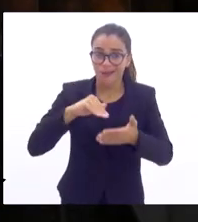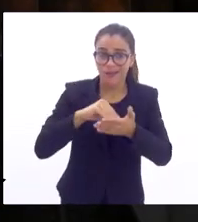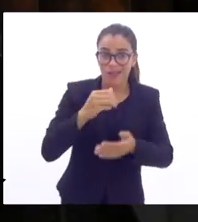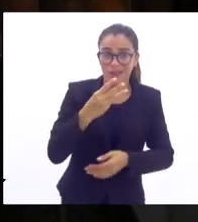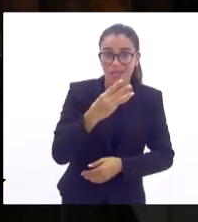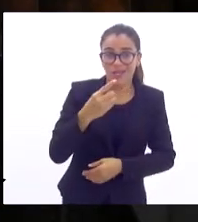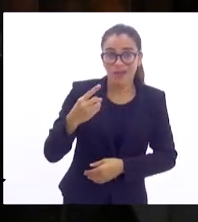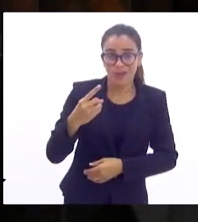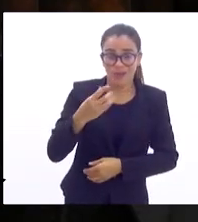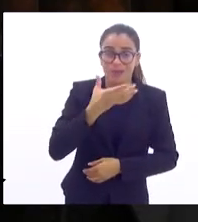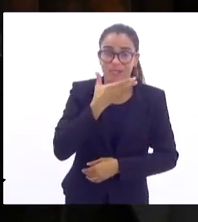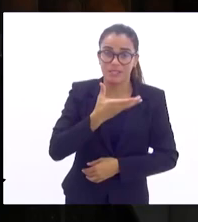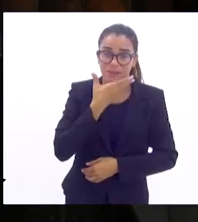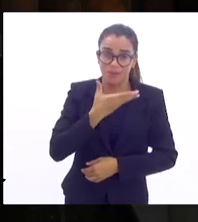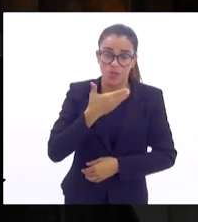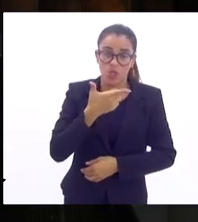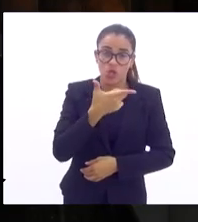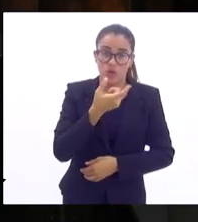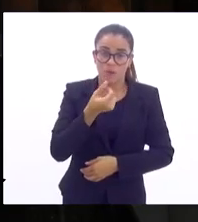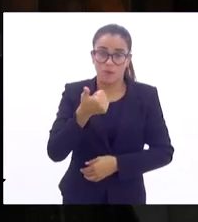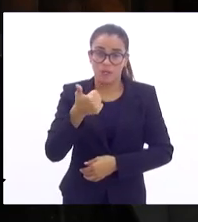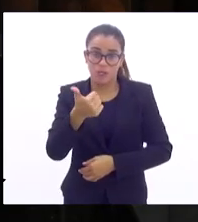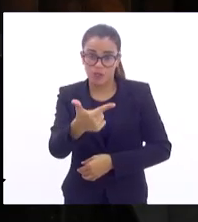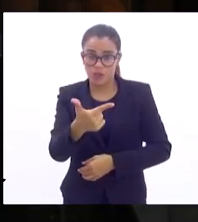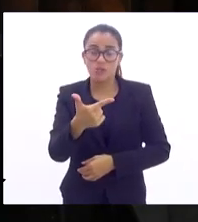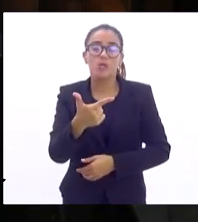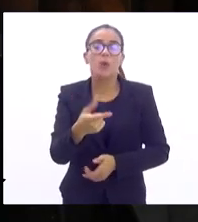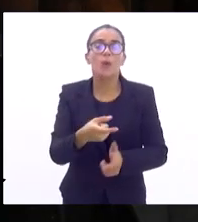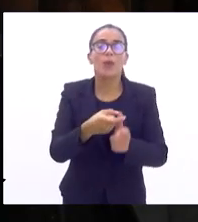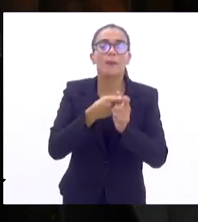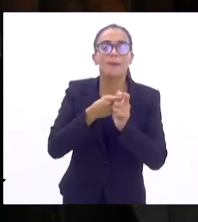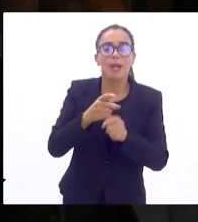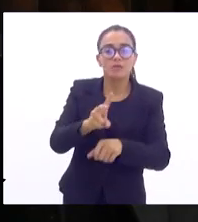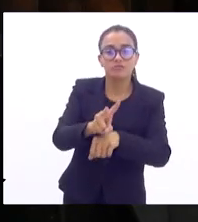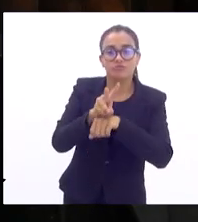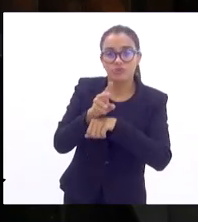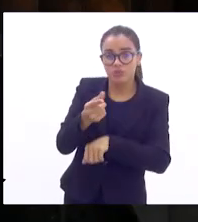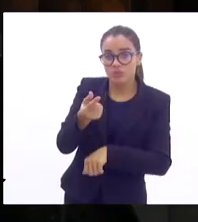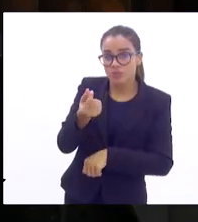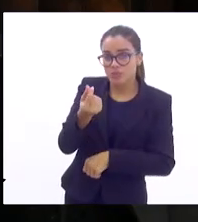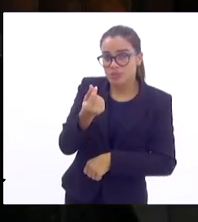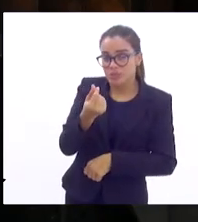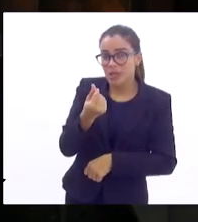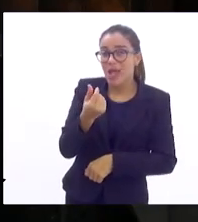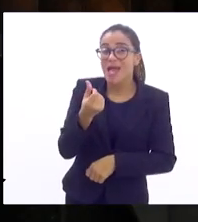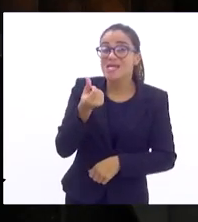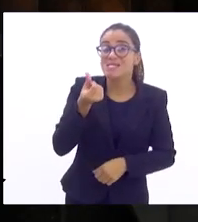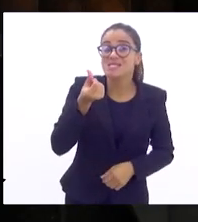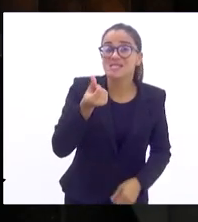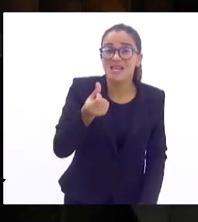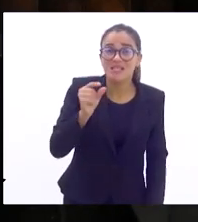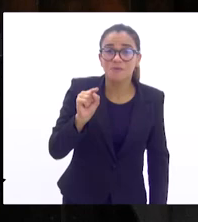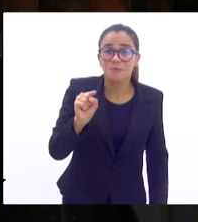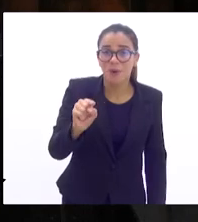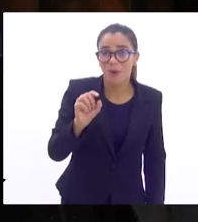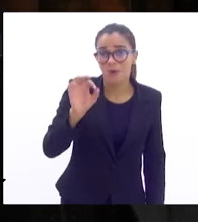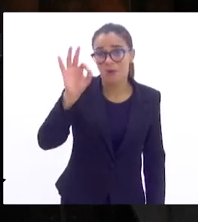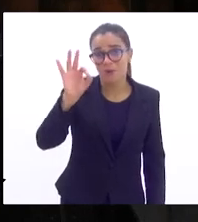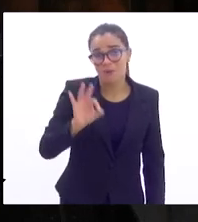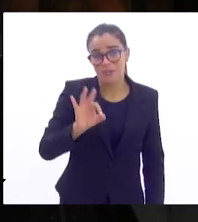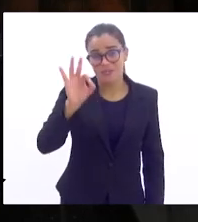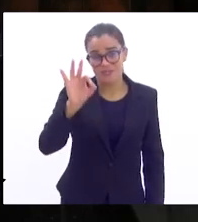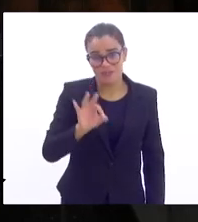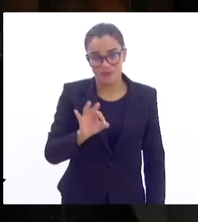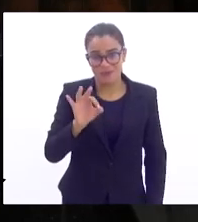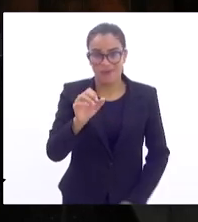de dezembro de 2012 o empréstimo juros implantados são de 6 pontos percentuais ao ano